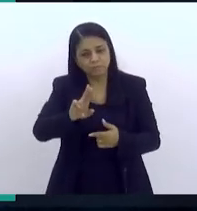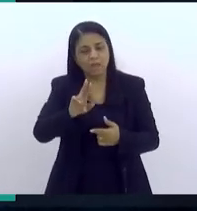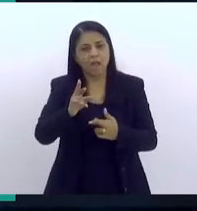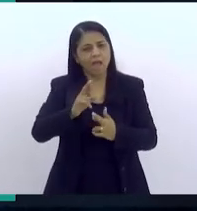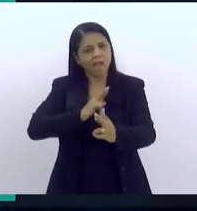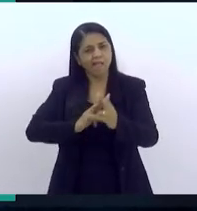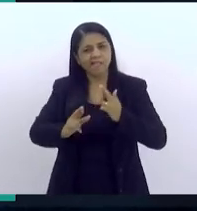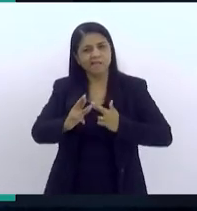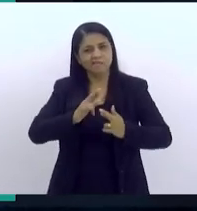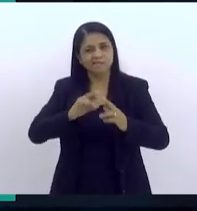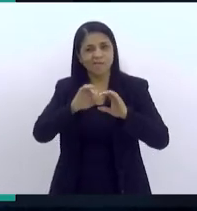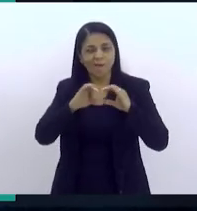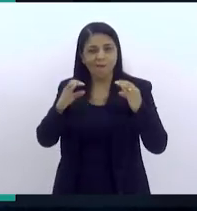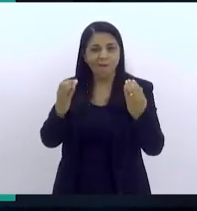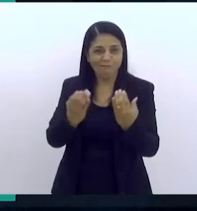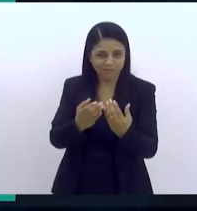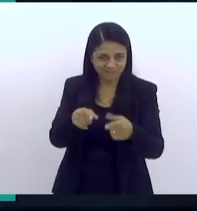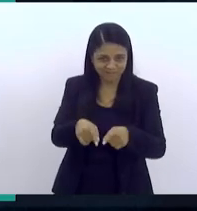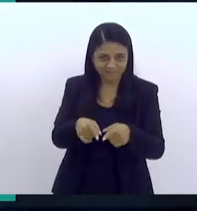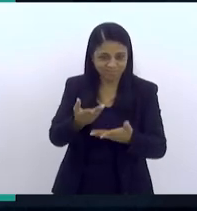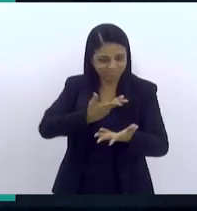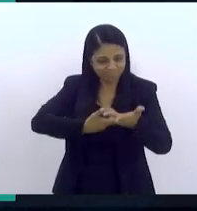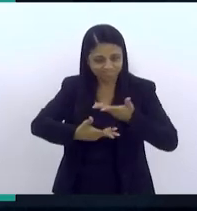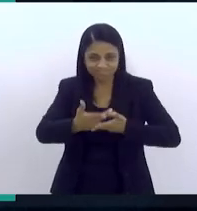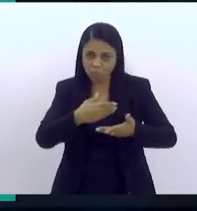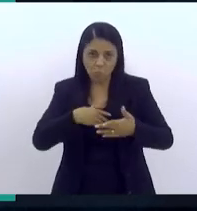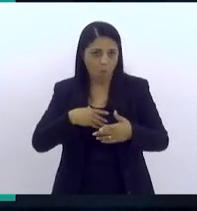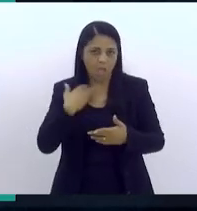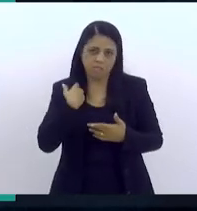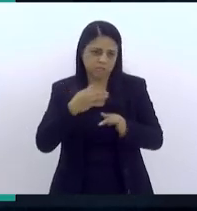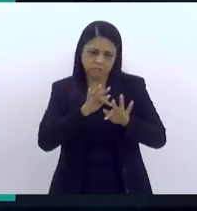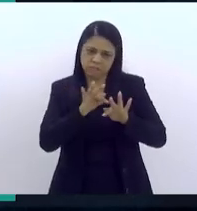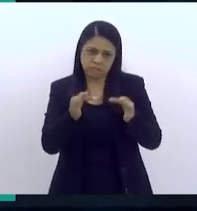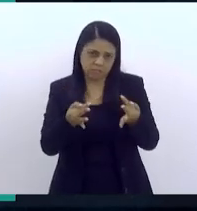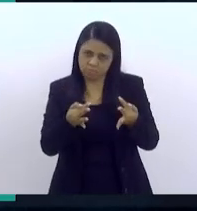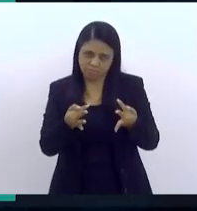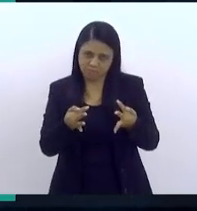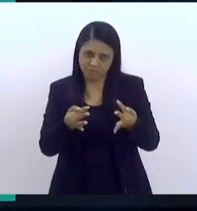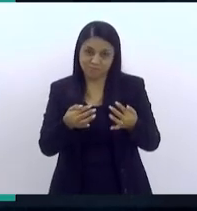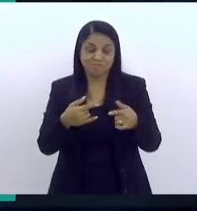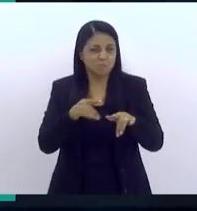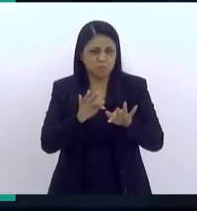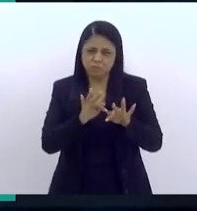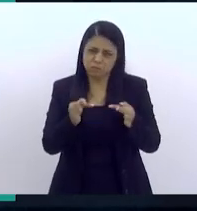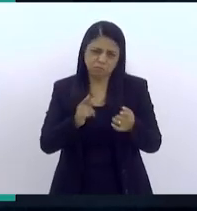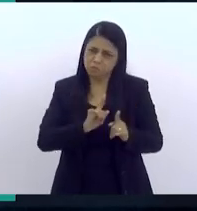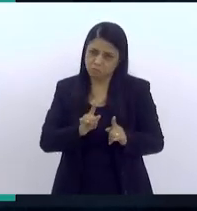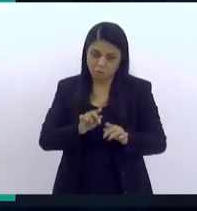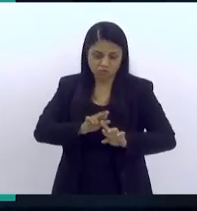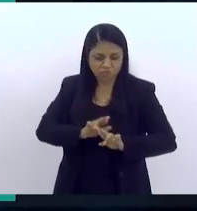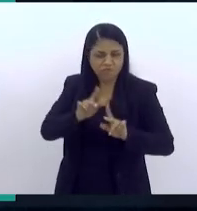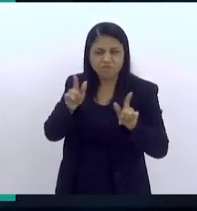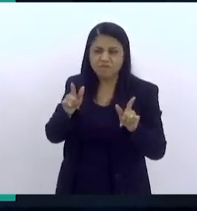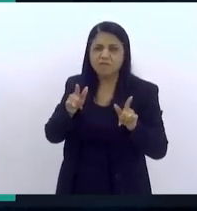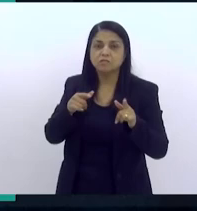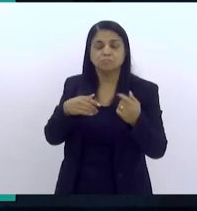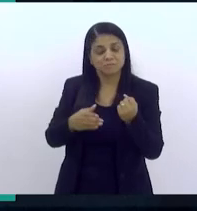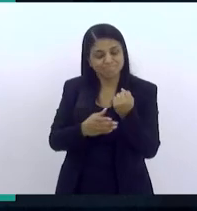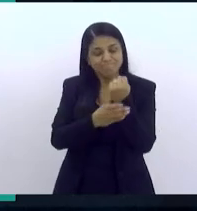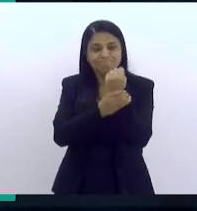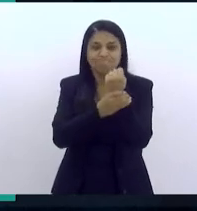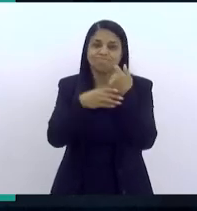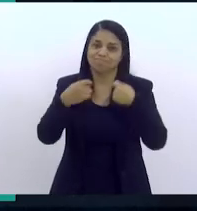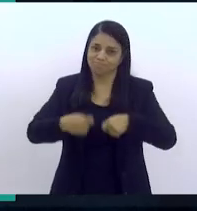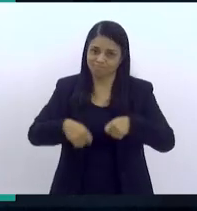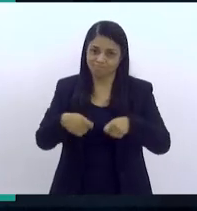com a comunidade que a gente também entende que não é tão simples devido às questões de segurança estão relacionadas com